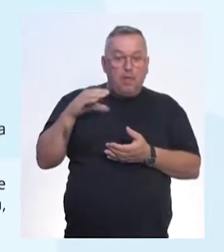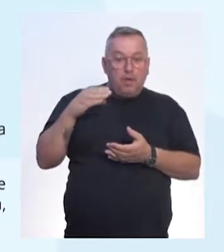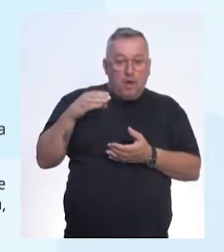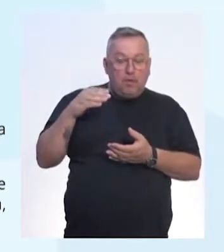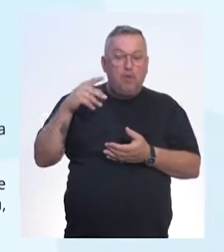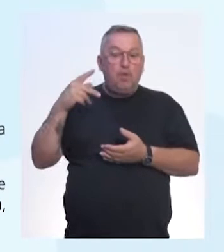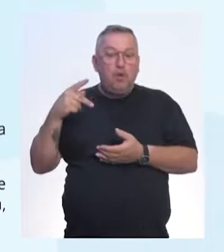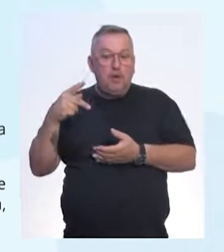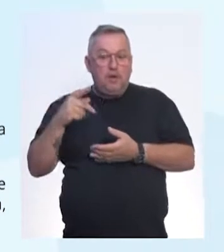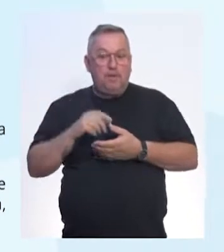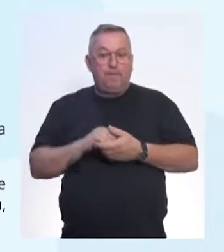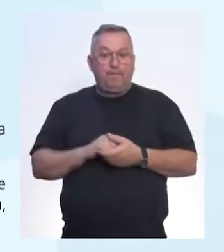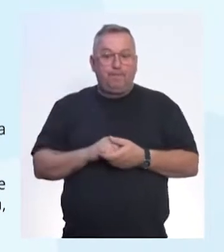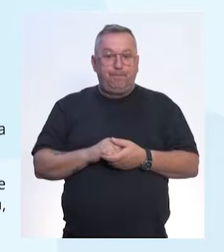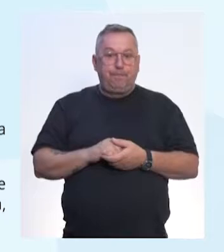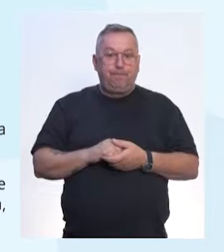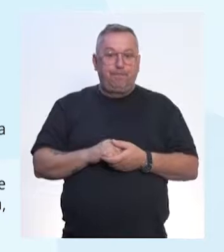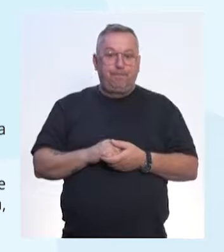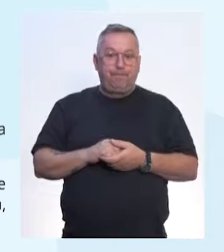22 gramas de